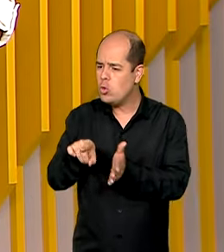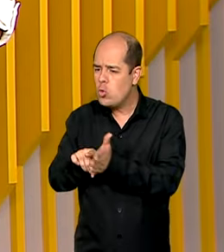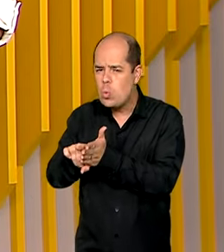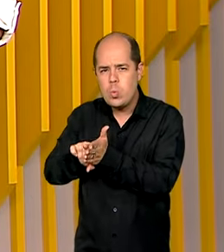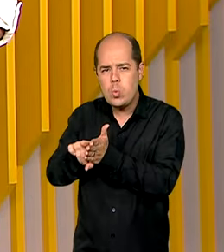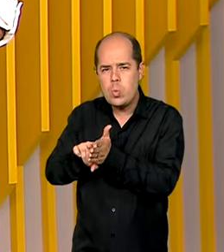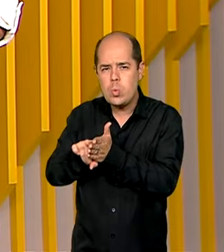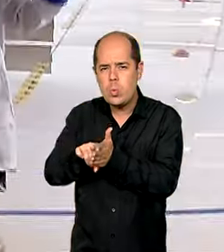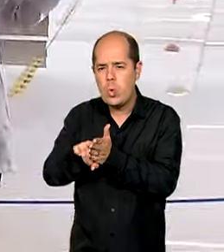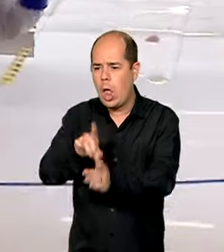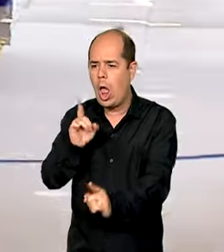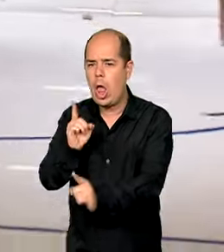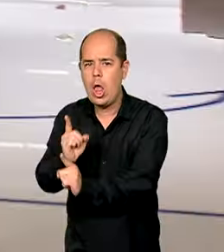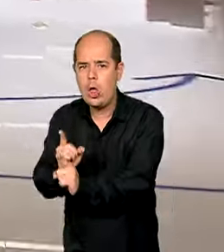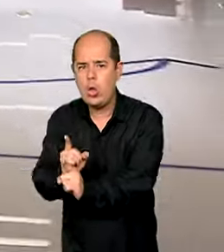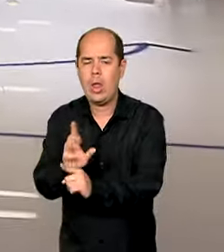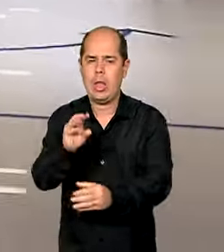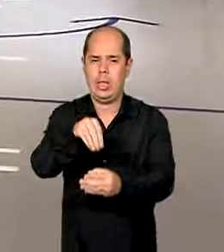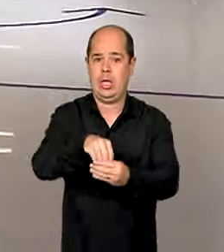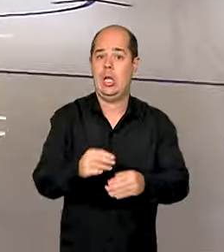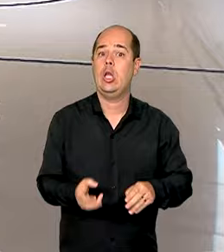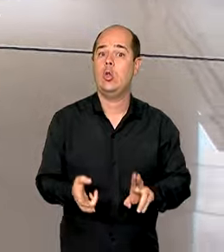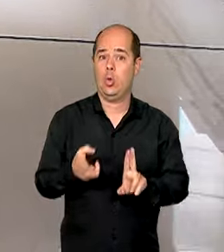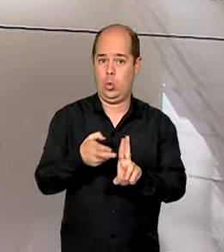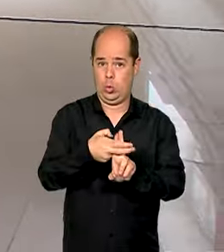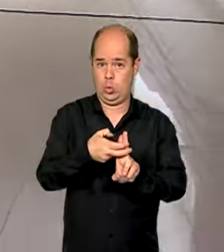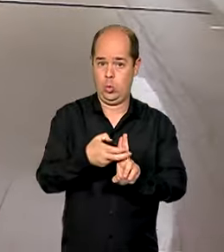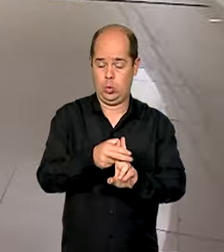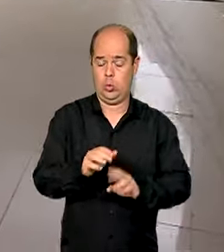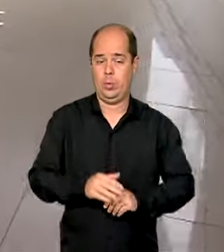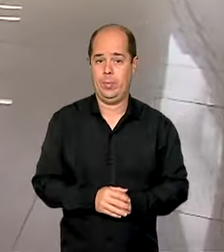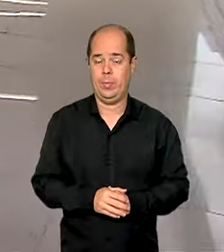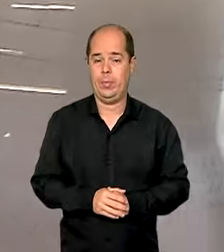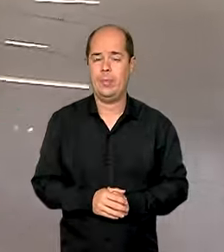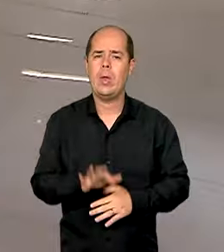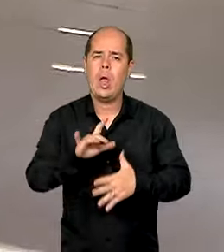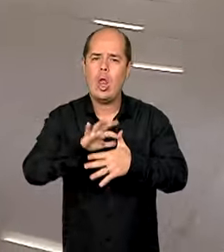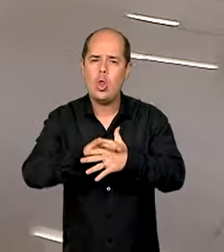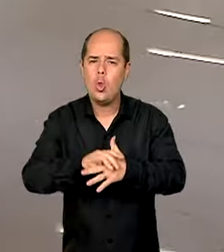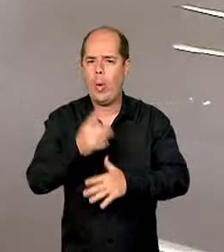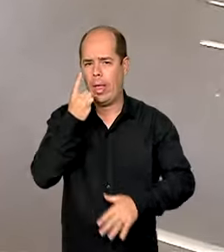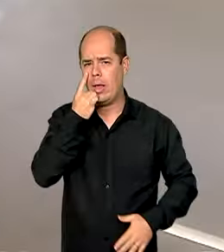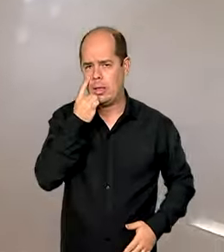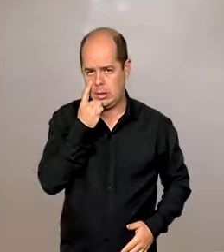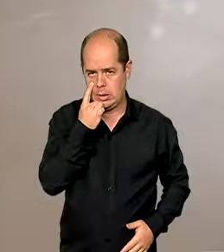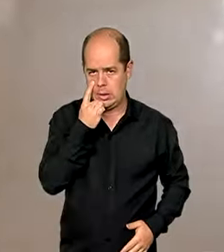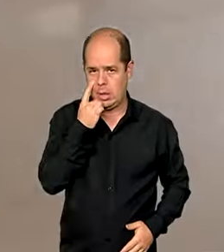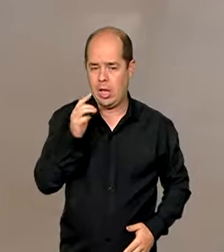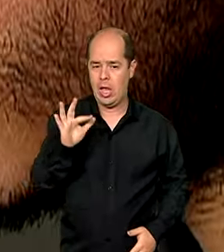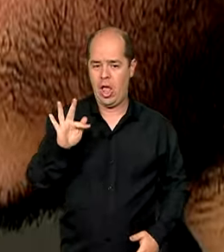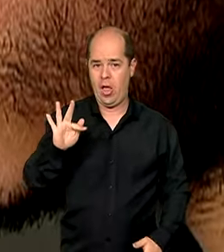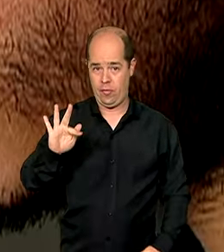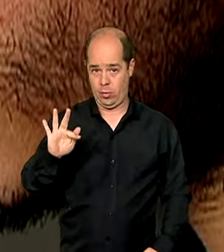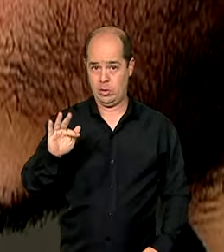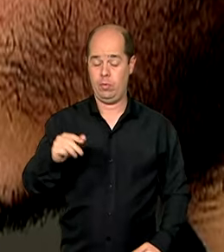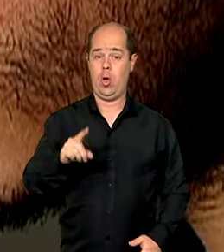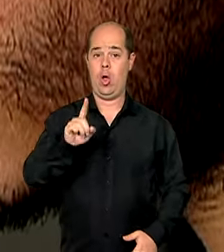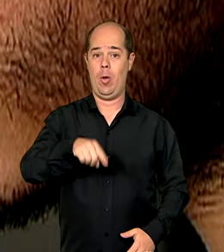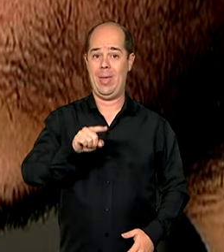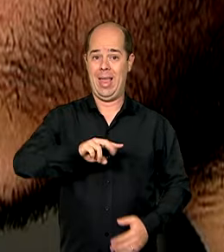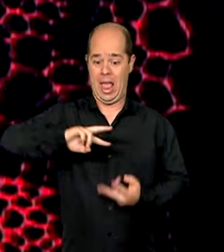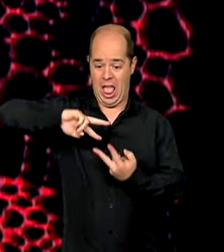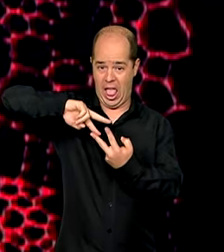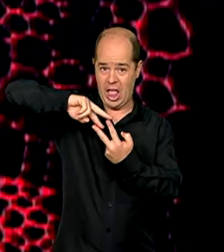qualificado no SUS. A falciforme é uma doença hereditária caracterizada pela mutação no gene